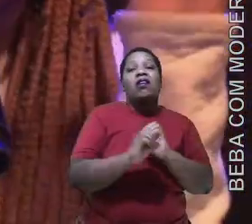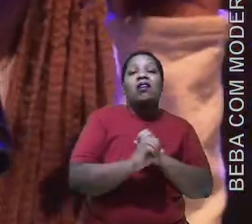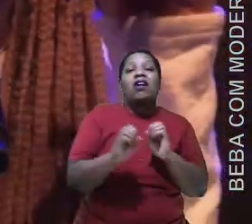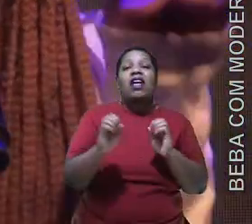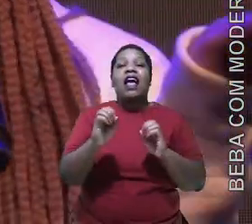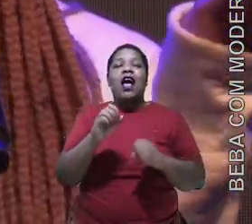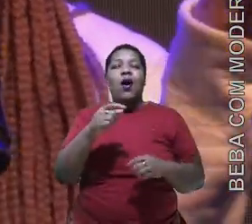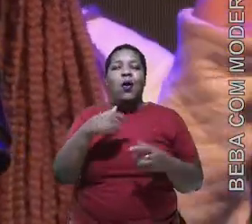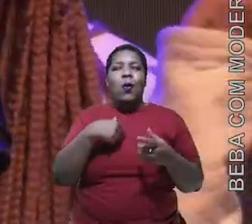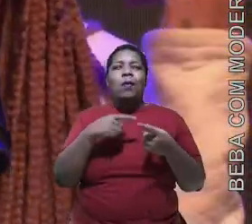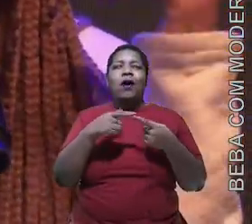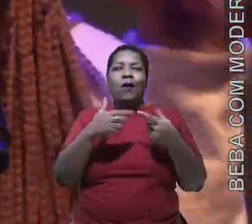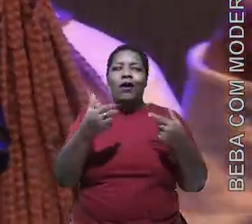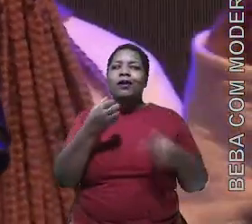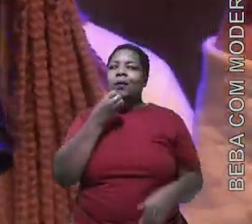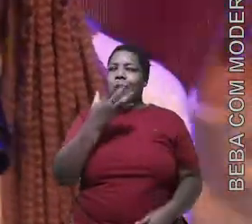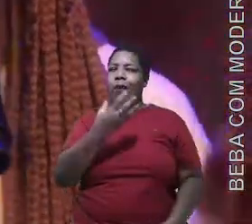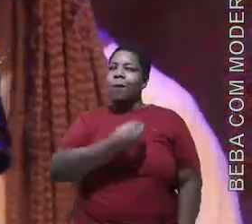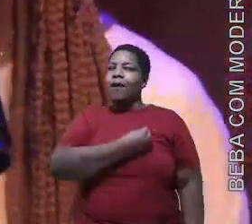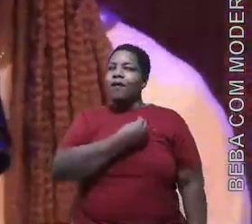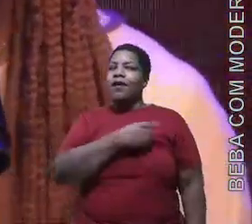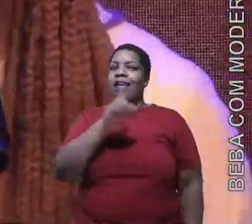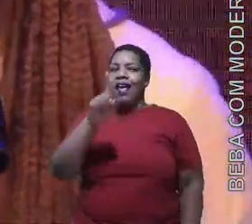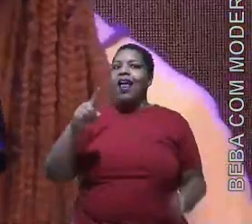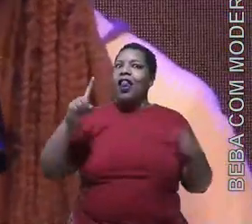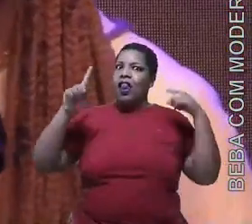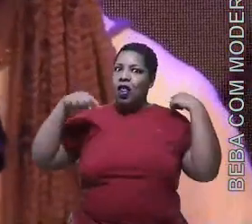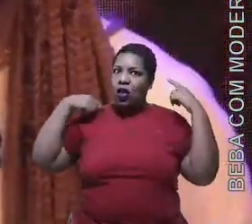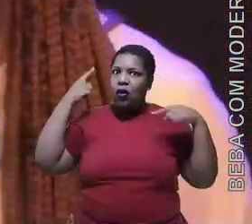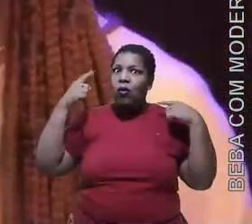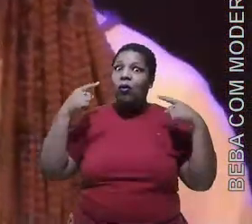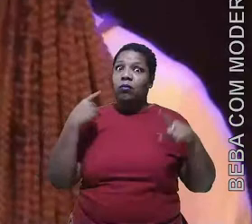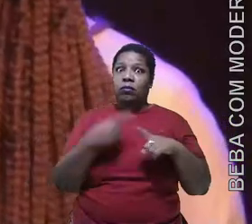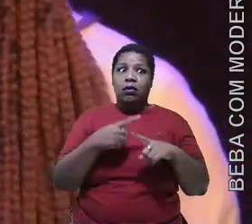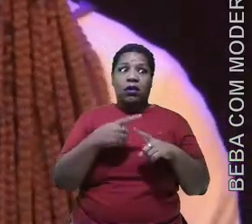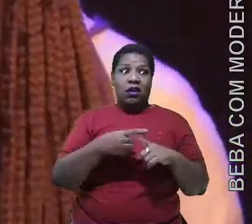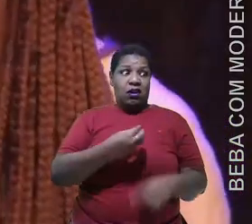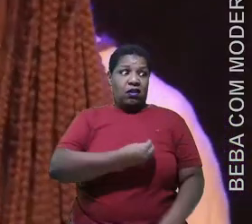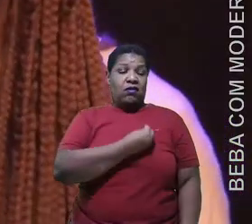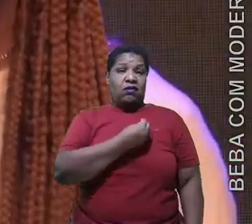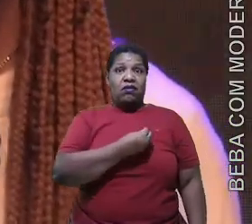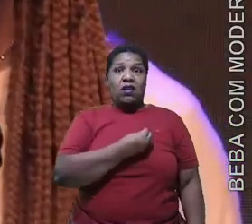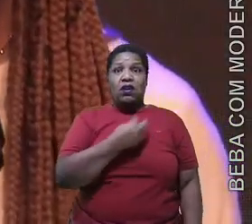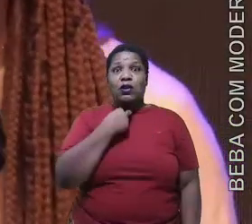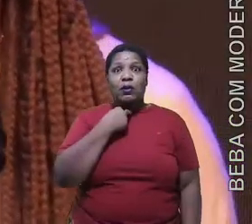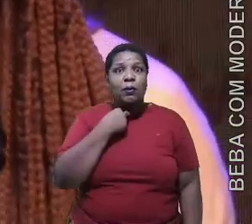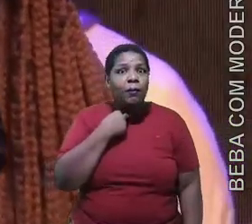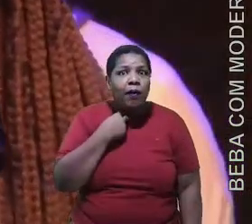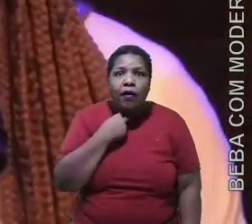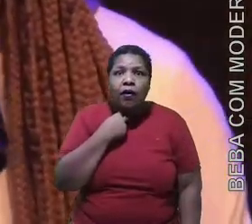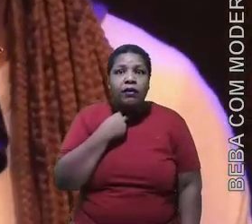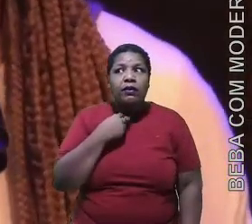objetivo é é porque para viver pode